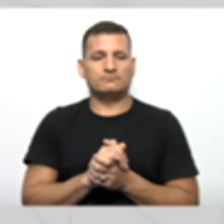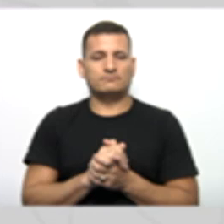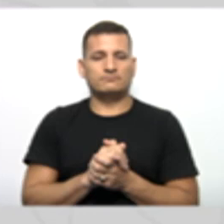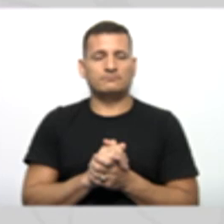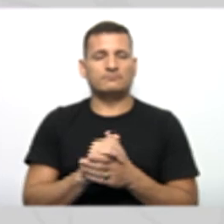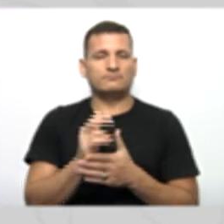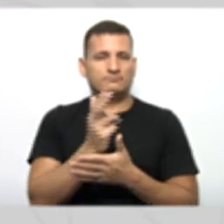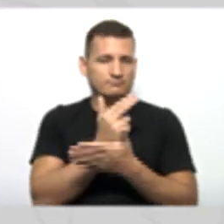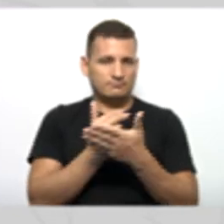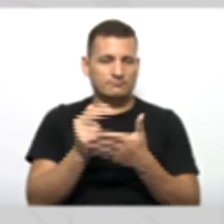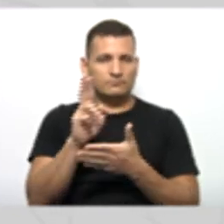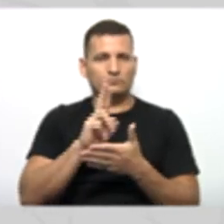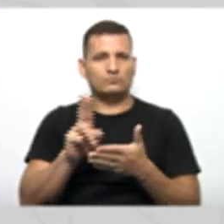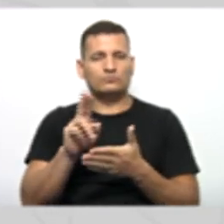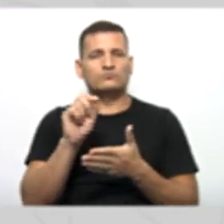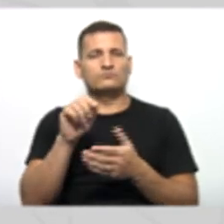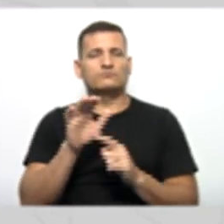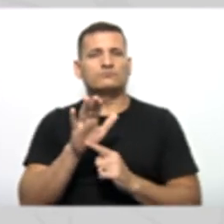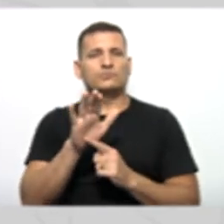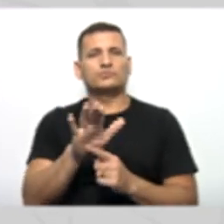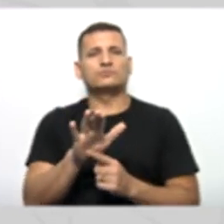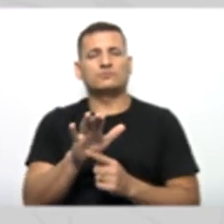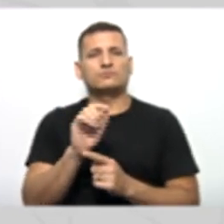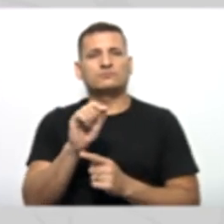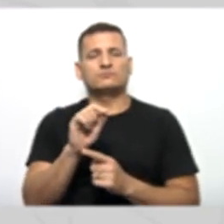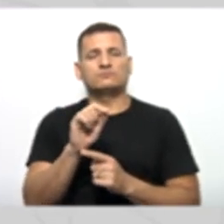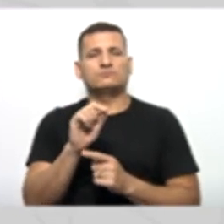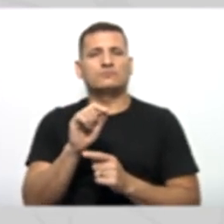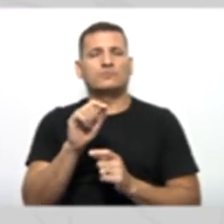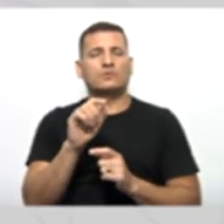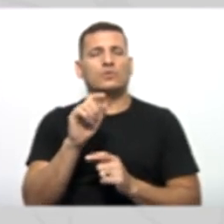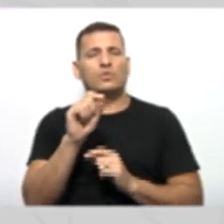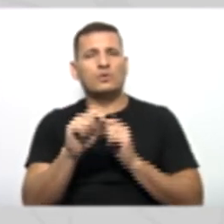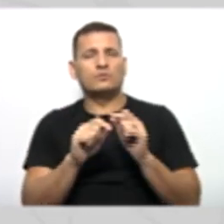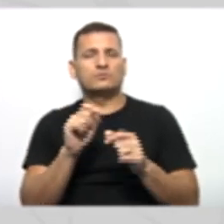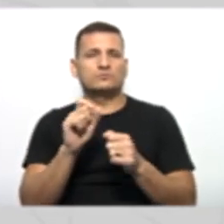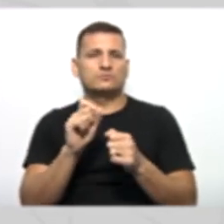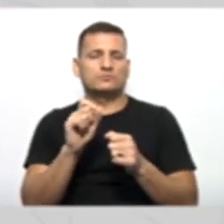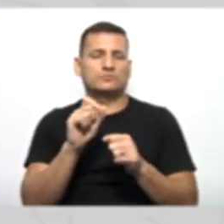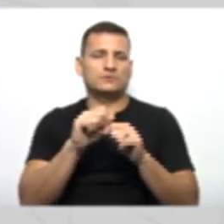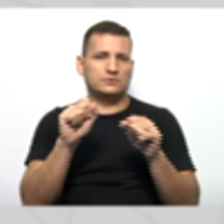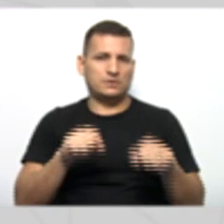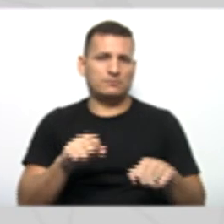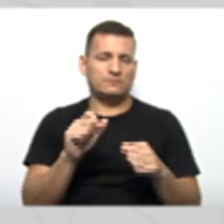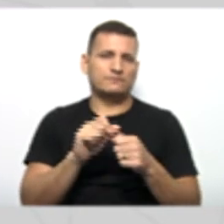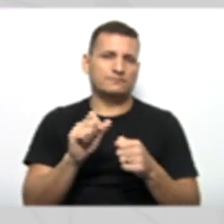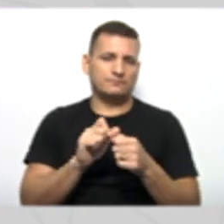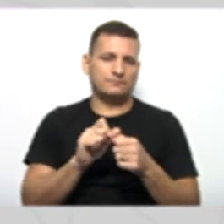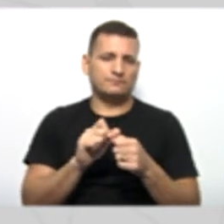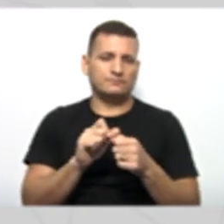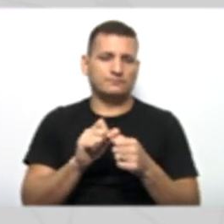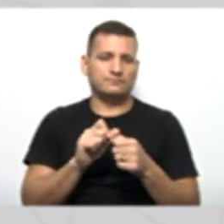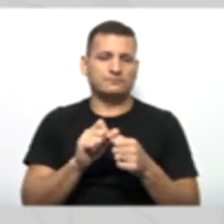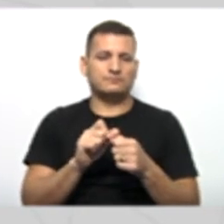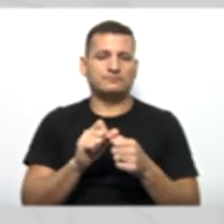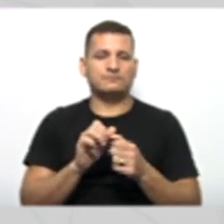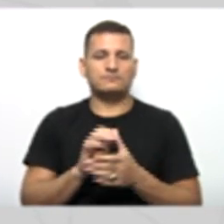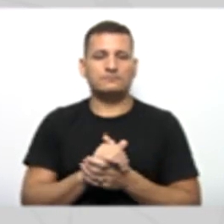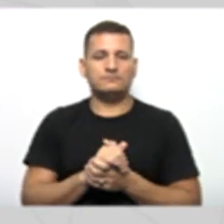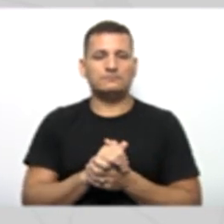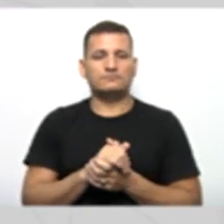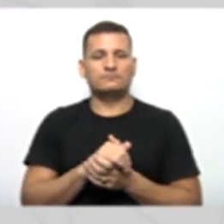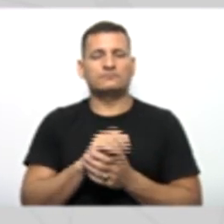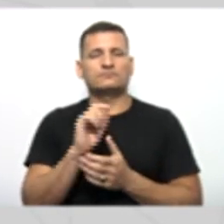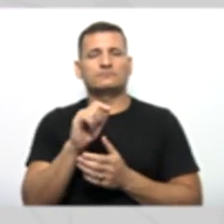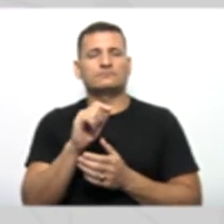as funcionalidades do sistema. Então, ó, você não percebe que isso aqui não é uma funcionalidade? Status do pedido,